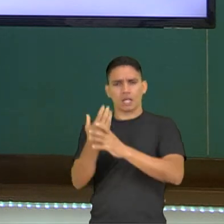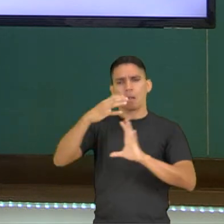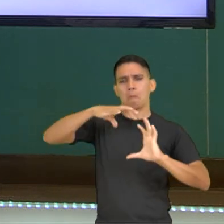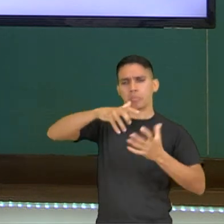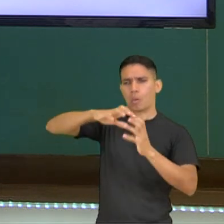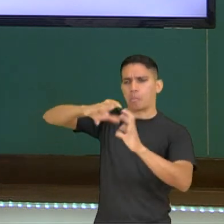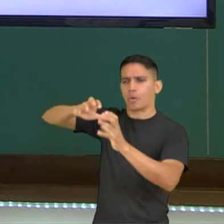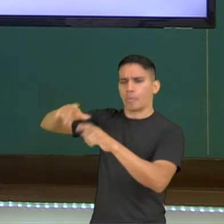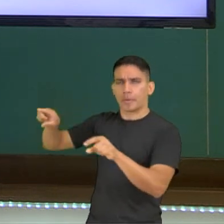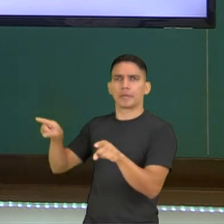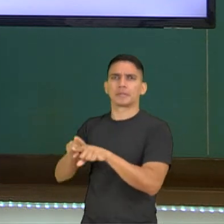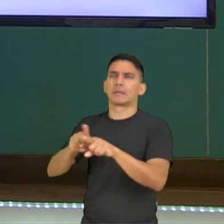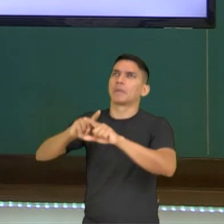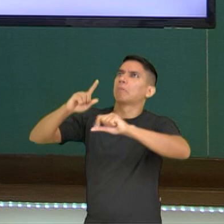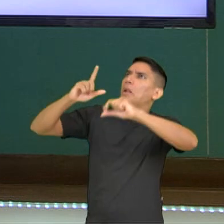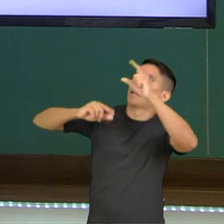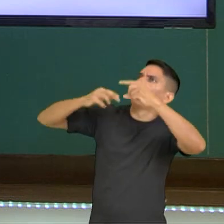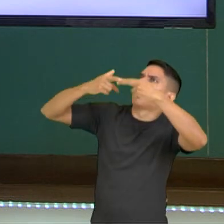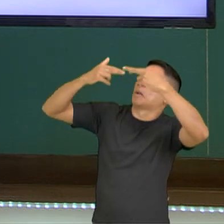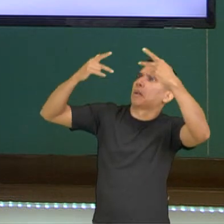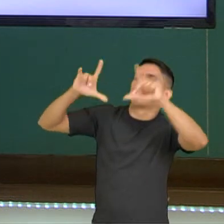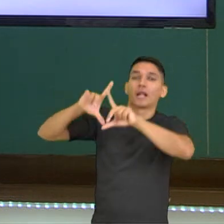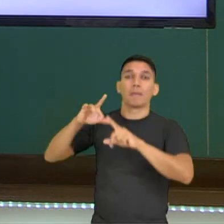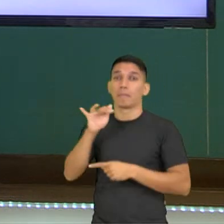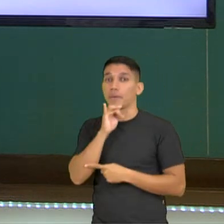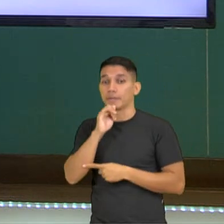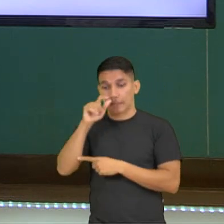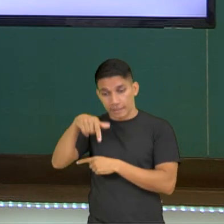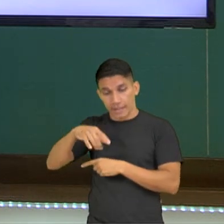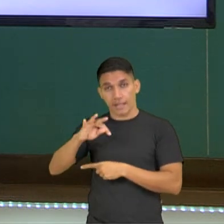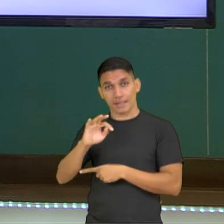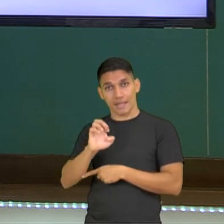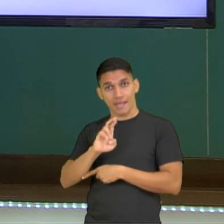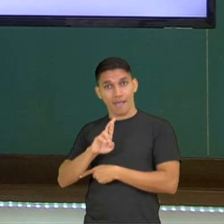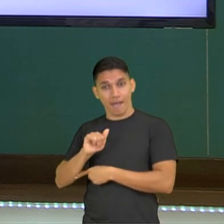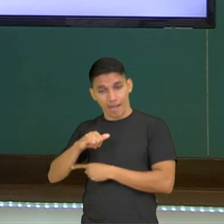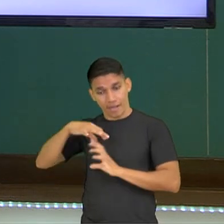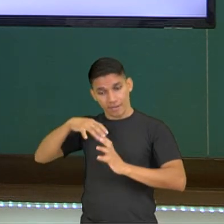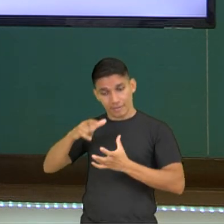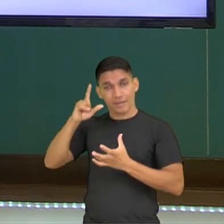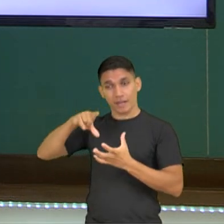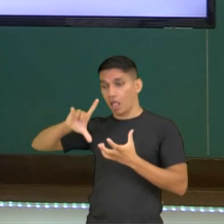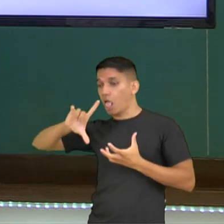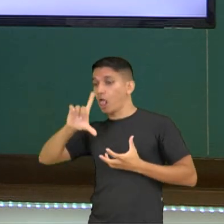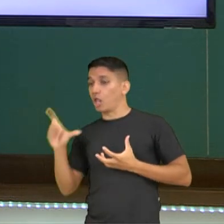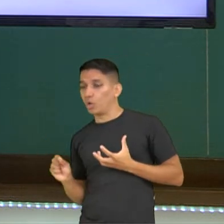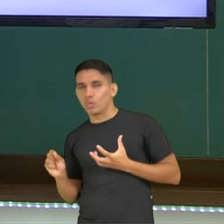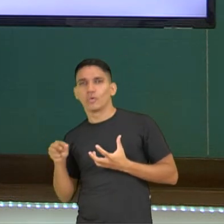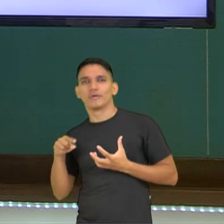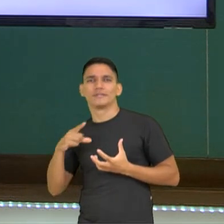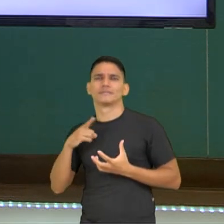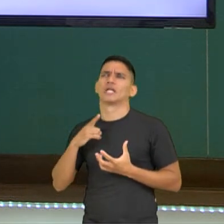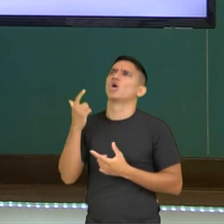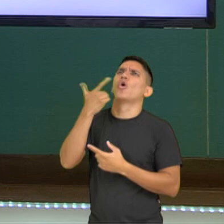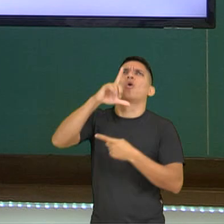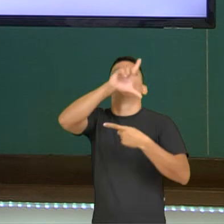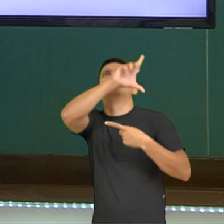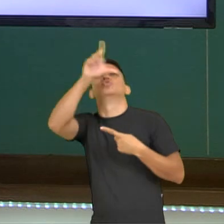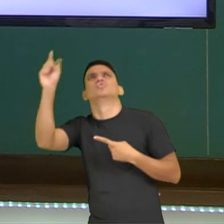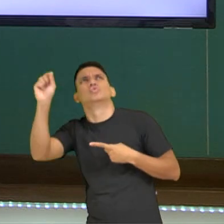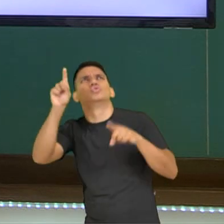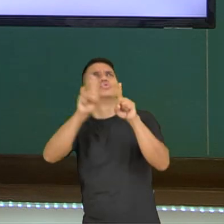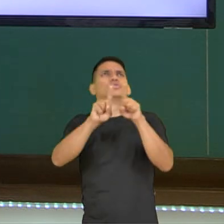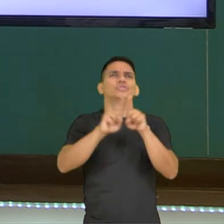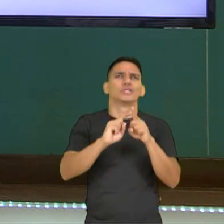planetas. Formou os satélites naturais. No caso da Terra, nós temos um, a Lua. Asteroides, cometas